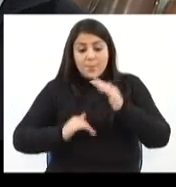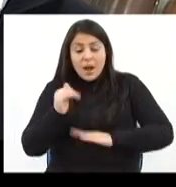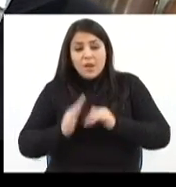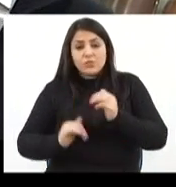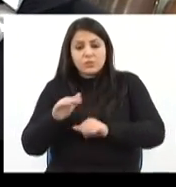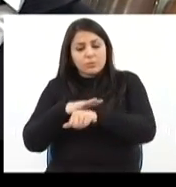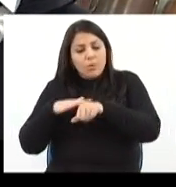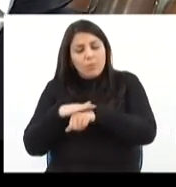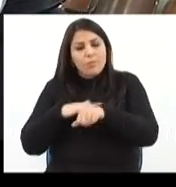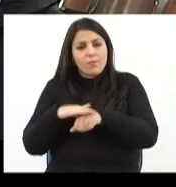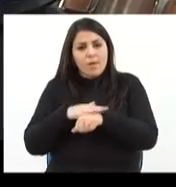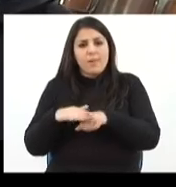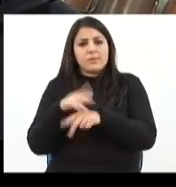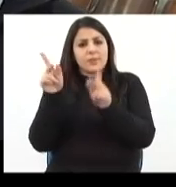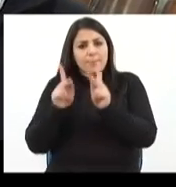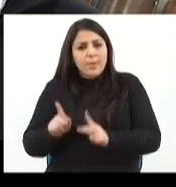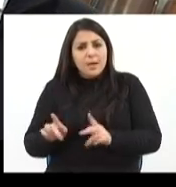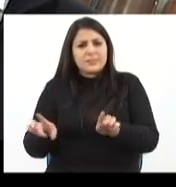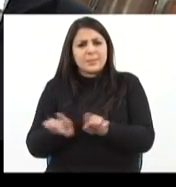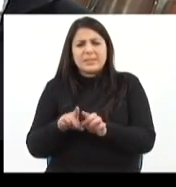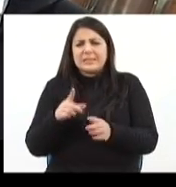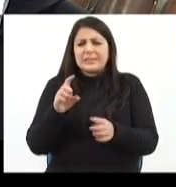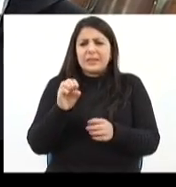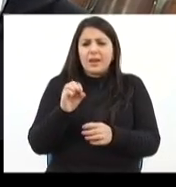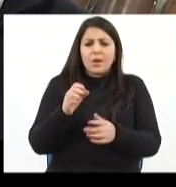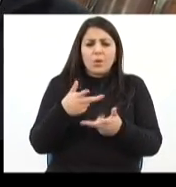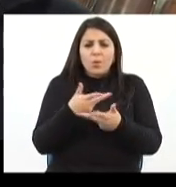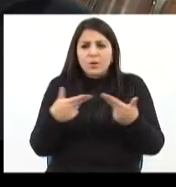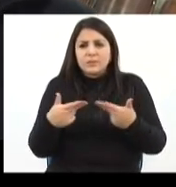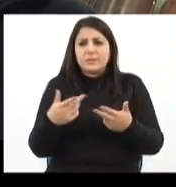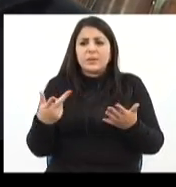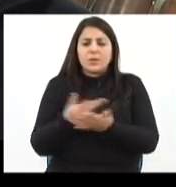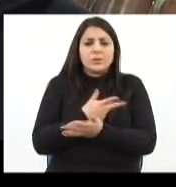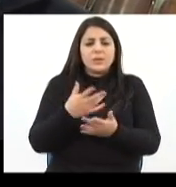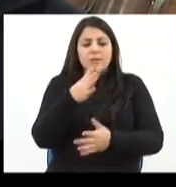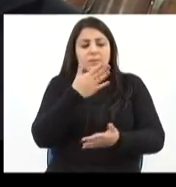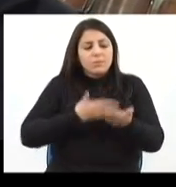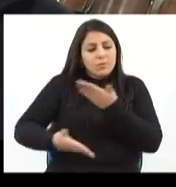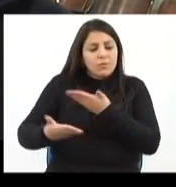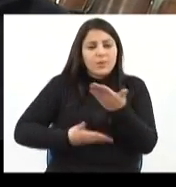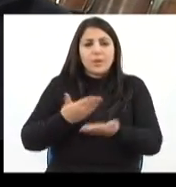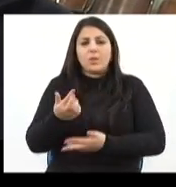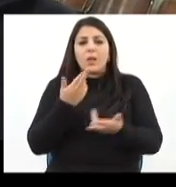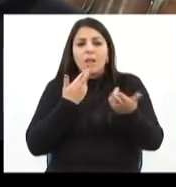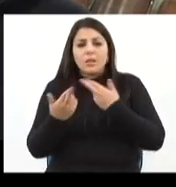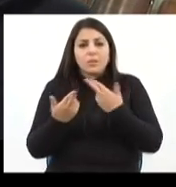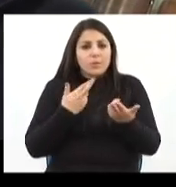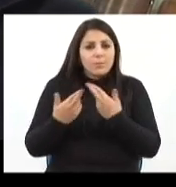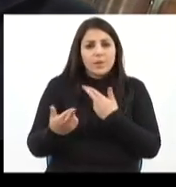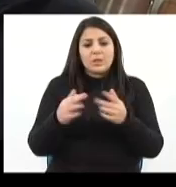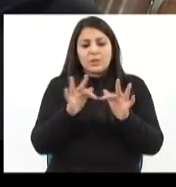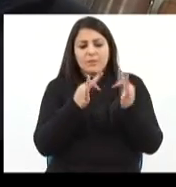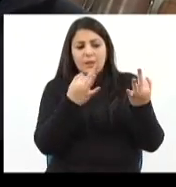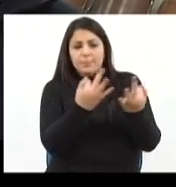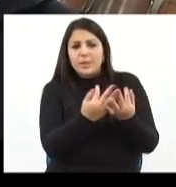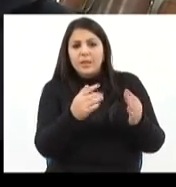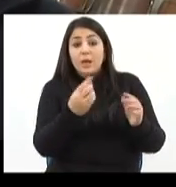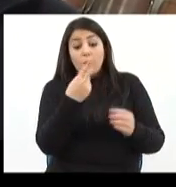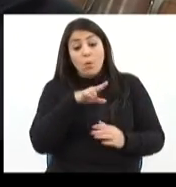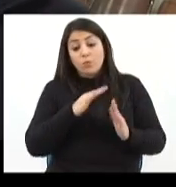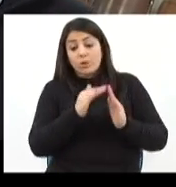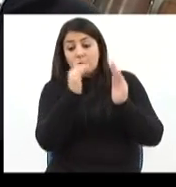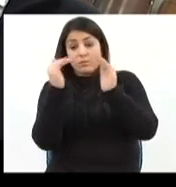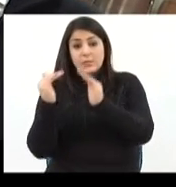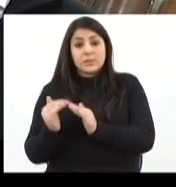práticas de diálogo de paz para a questão dos conflitos sociais, para a questão que envolve os relacionamentos na vizinhança, na